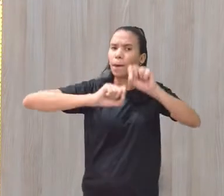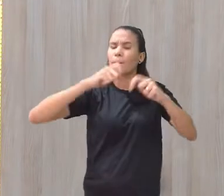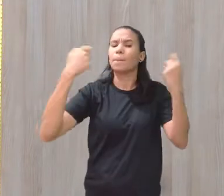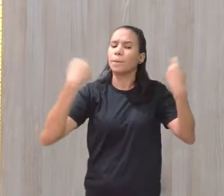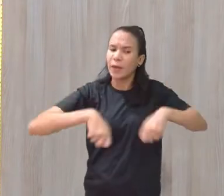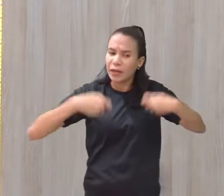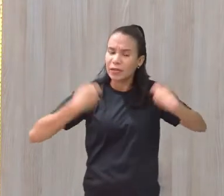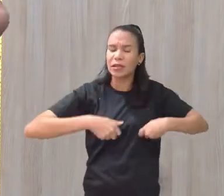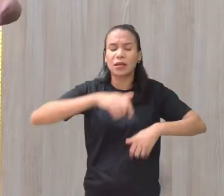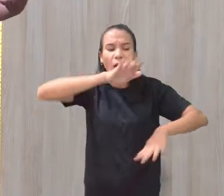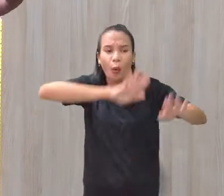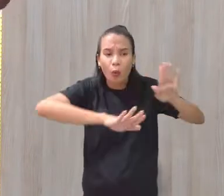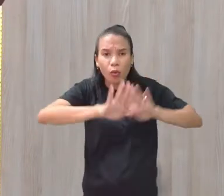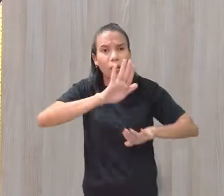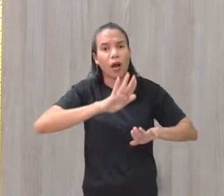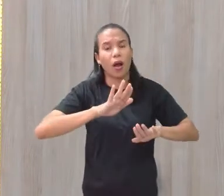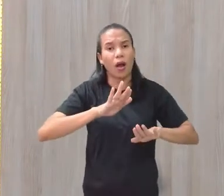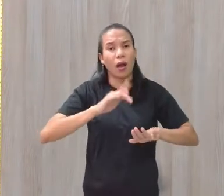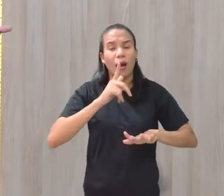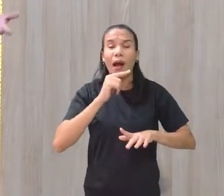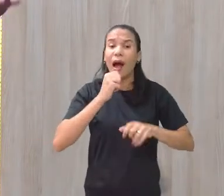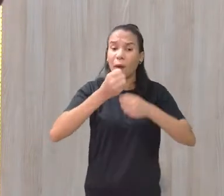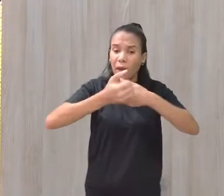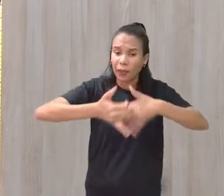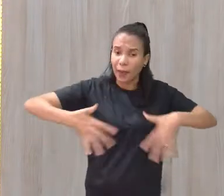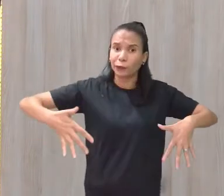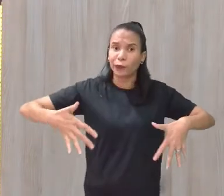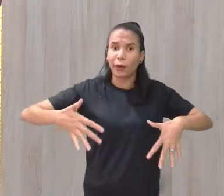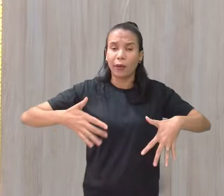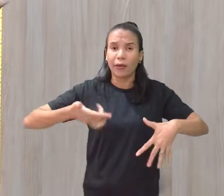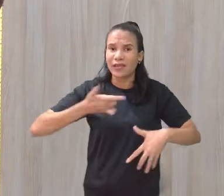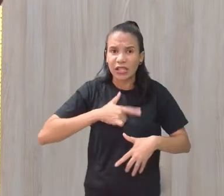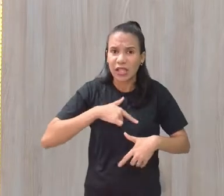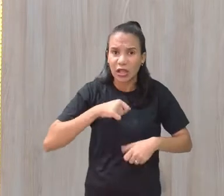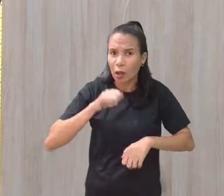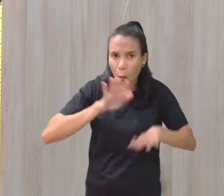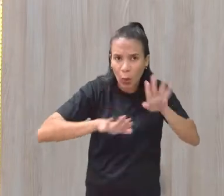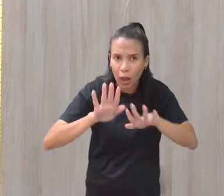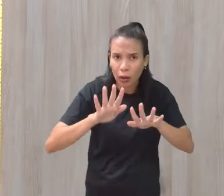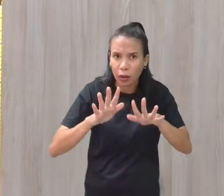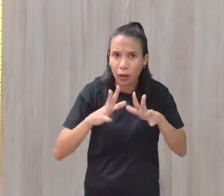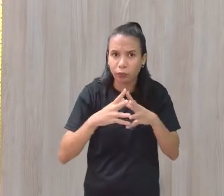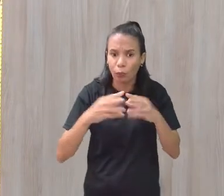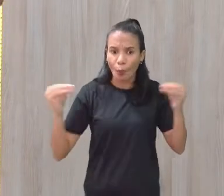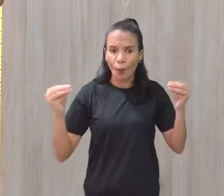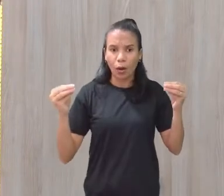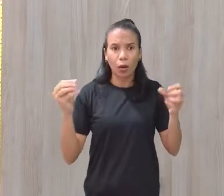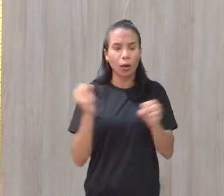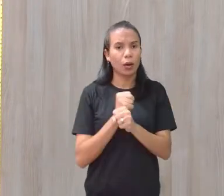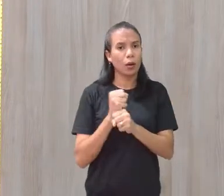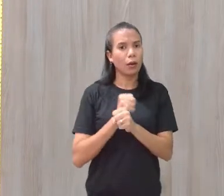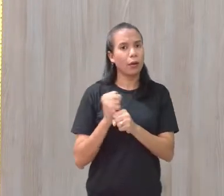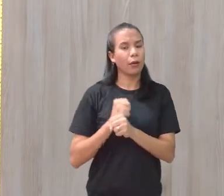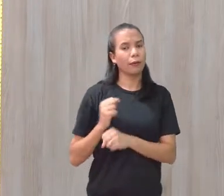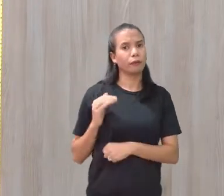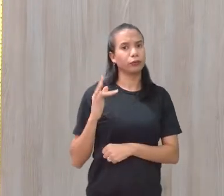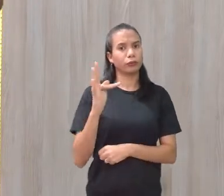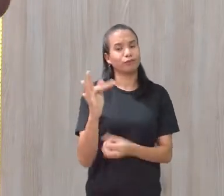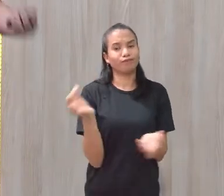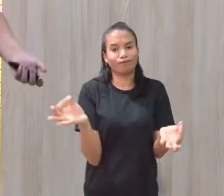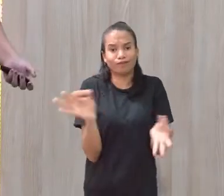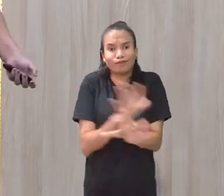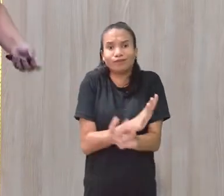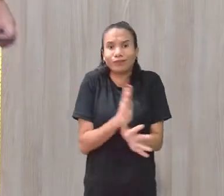precisa cuidar, que é um bem natural, que se a gente não cuidar, possivelmente daqui a um tempo, pode ser